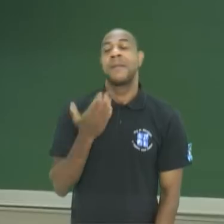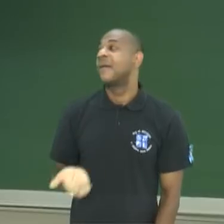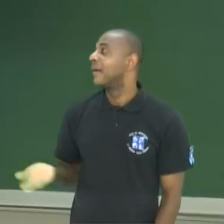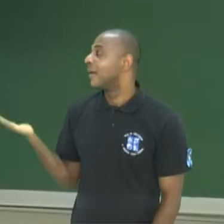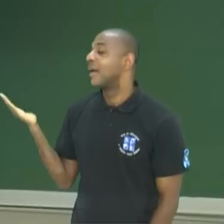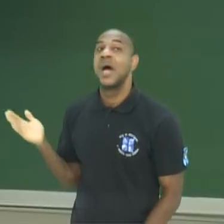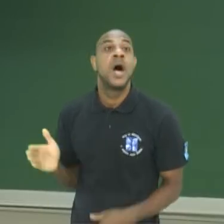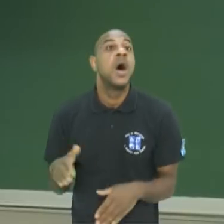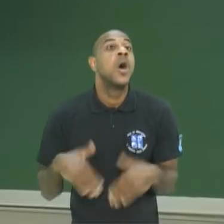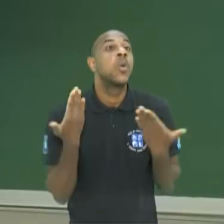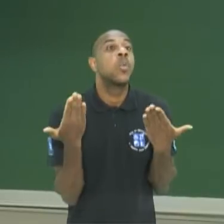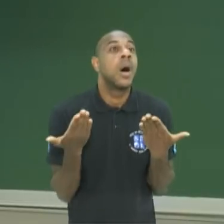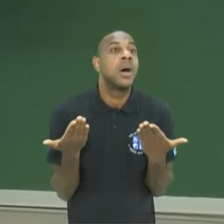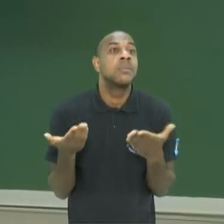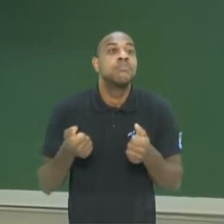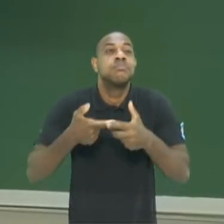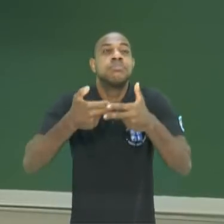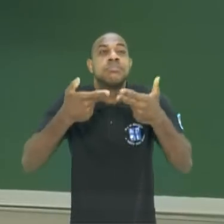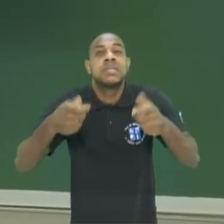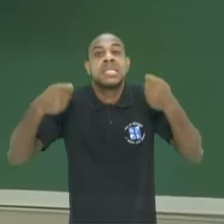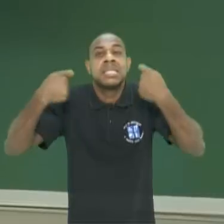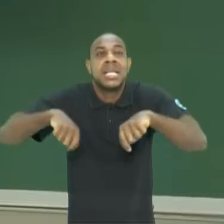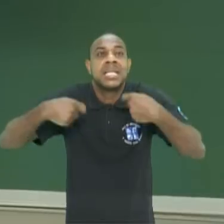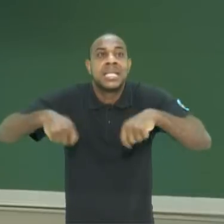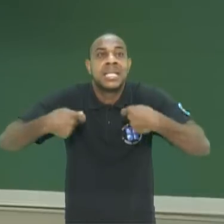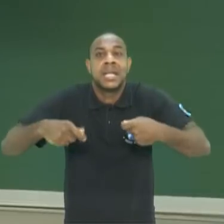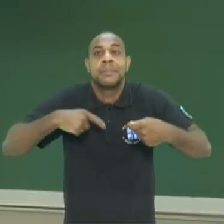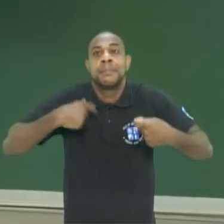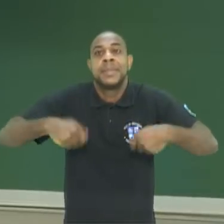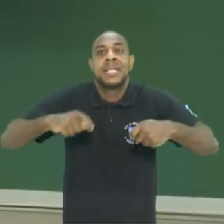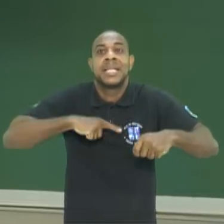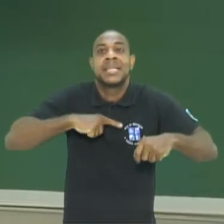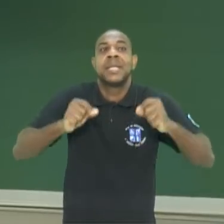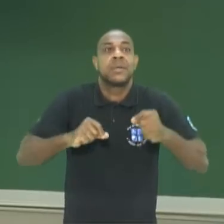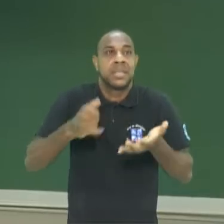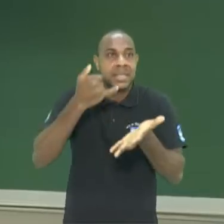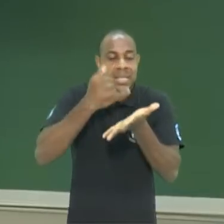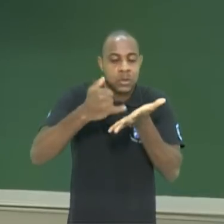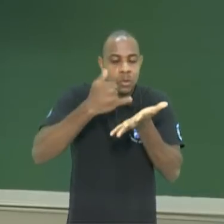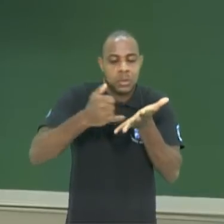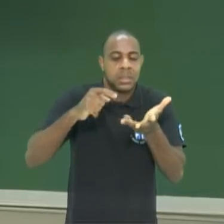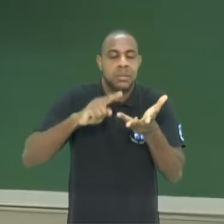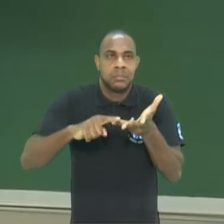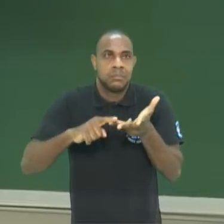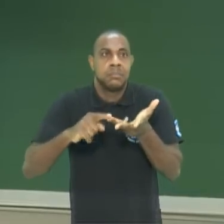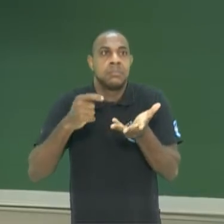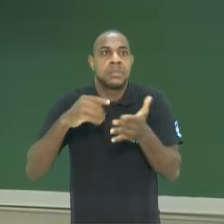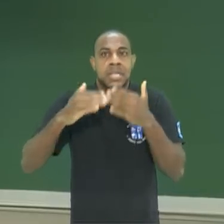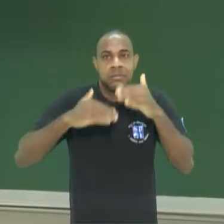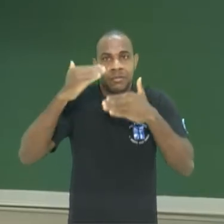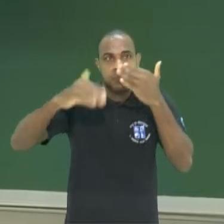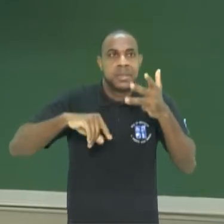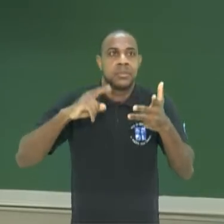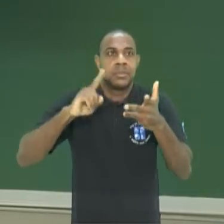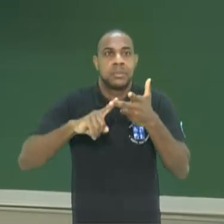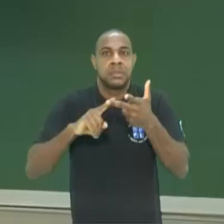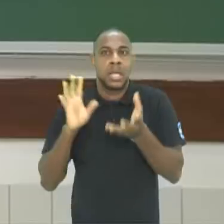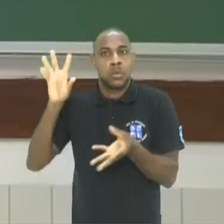quais elementos são necessários conter na introdução, no desenvolvimento e